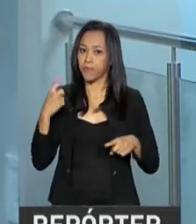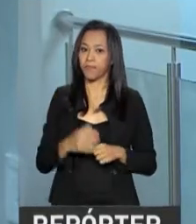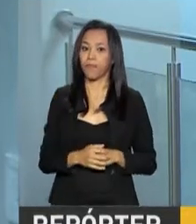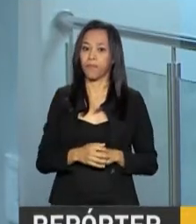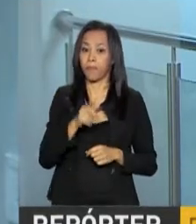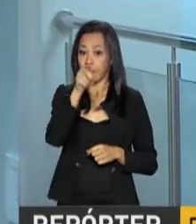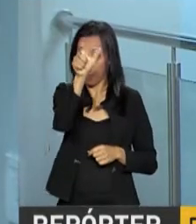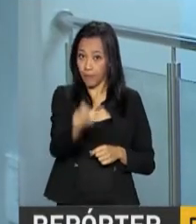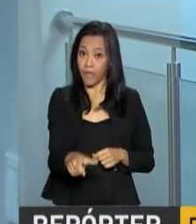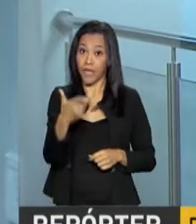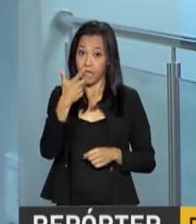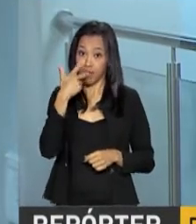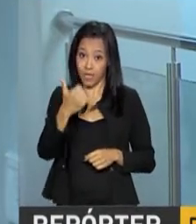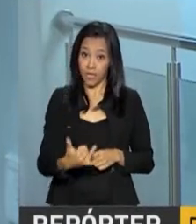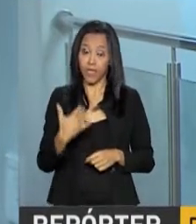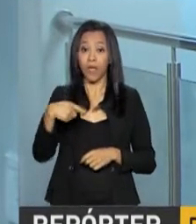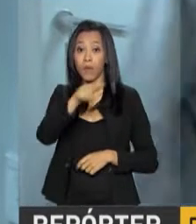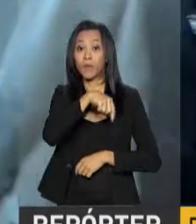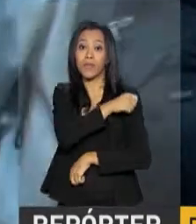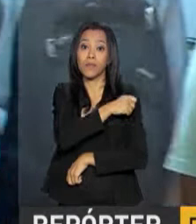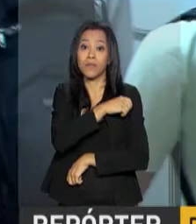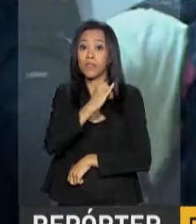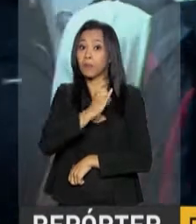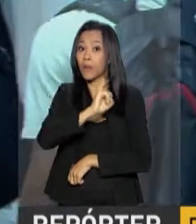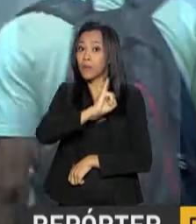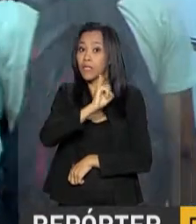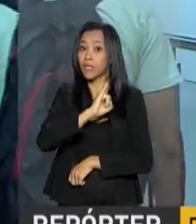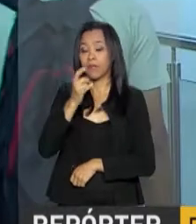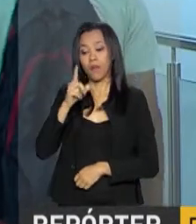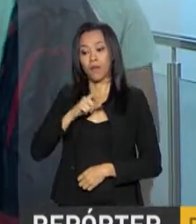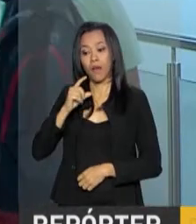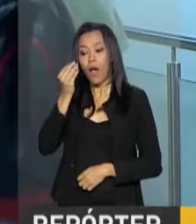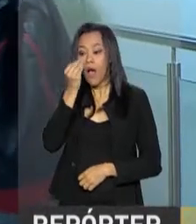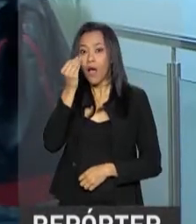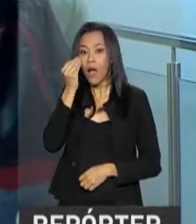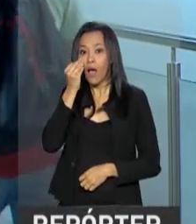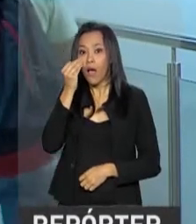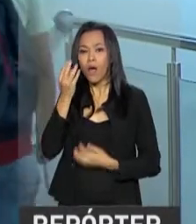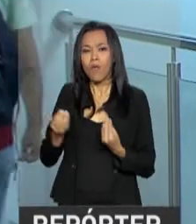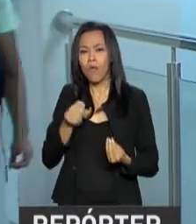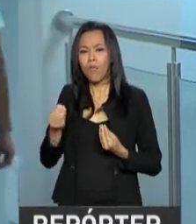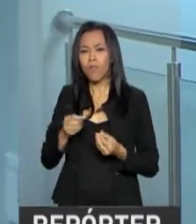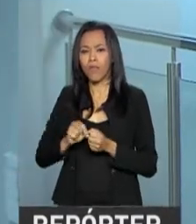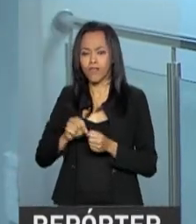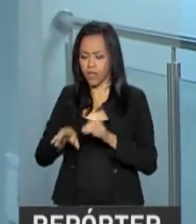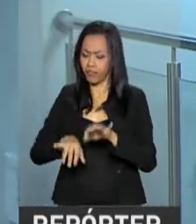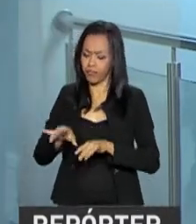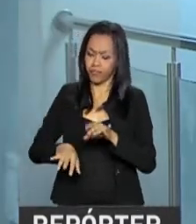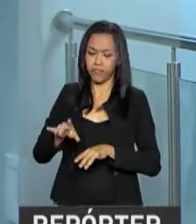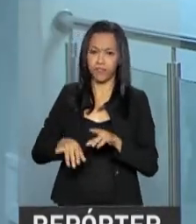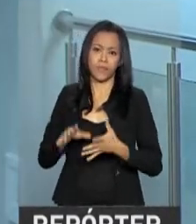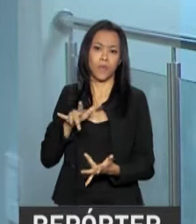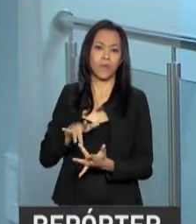alunos é importante porque é um momento que ele tem para vivenciar a prática do imposto de renda é aonde ele tem